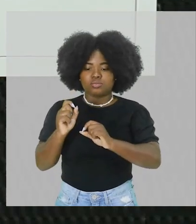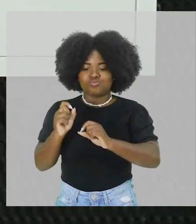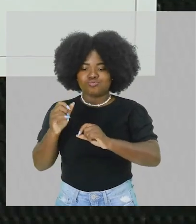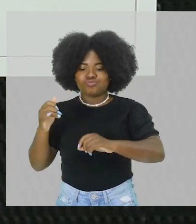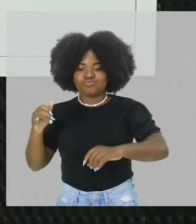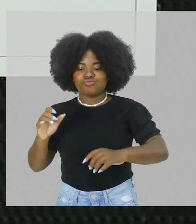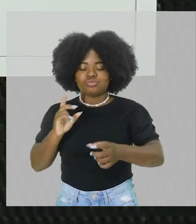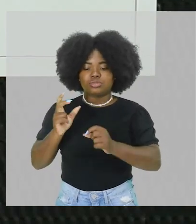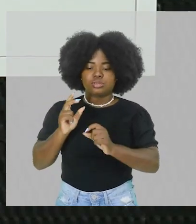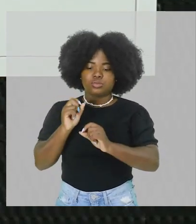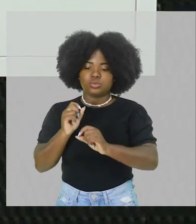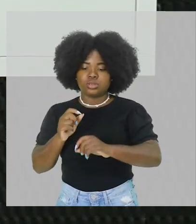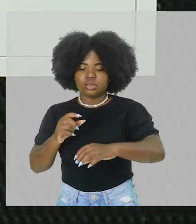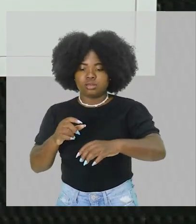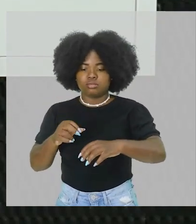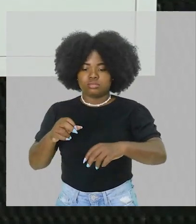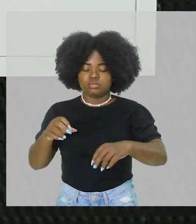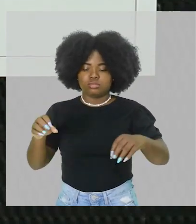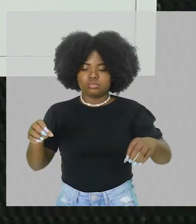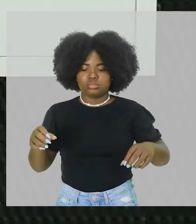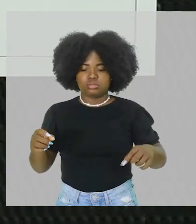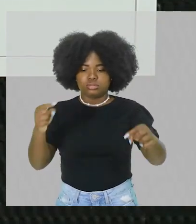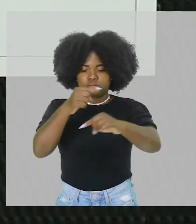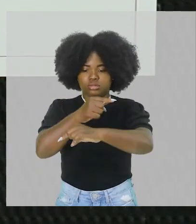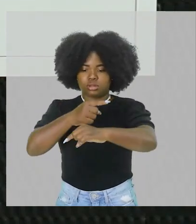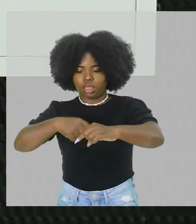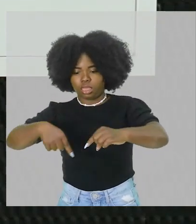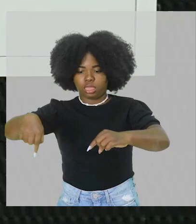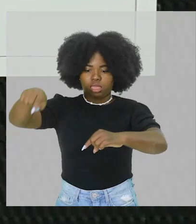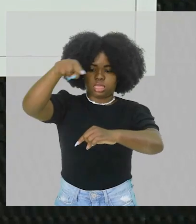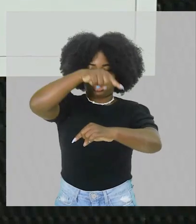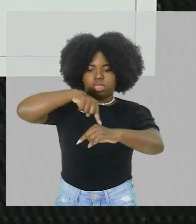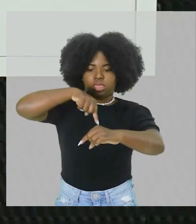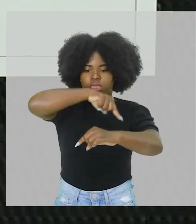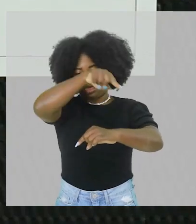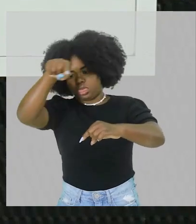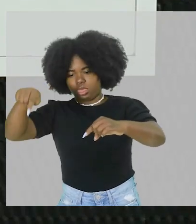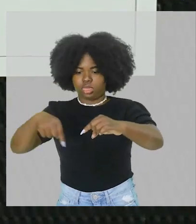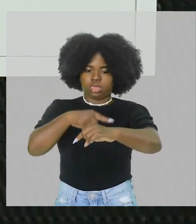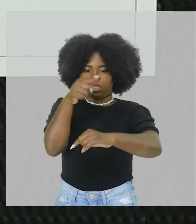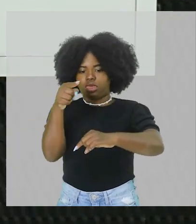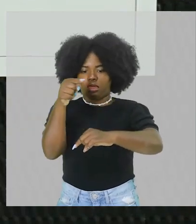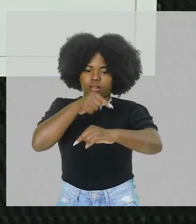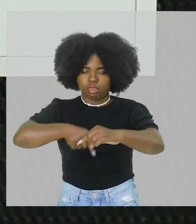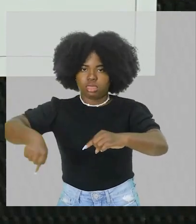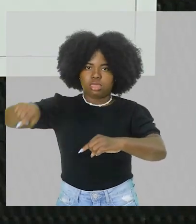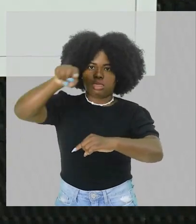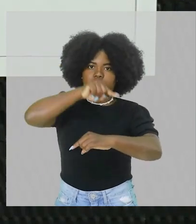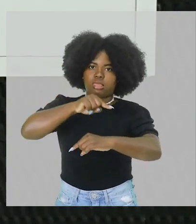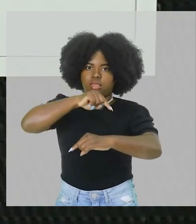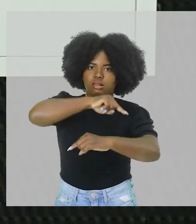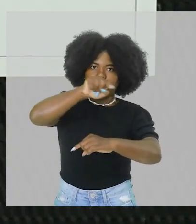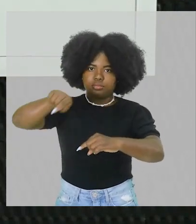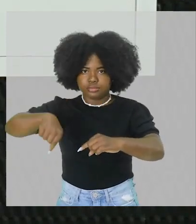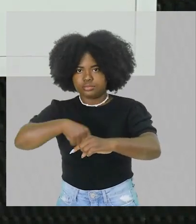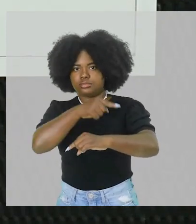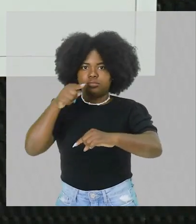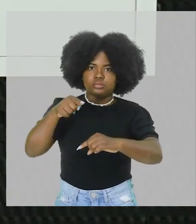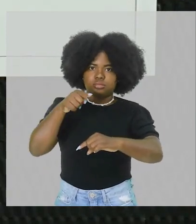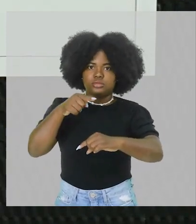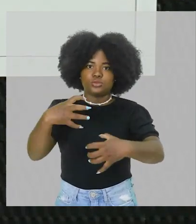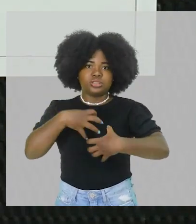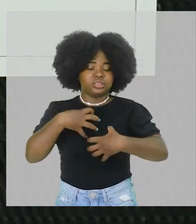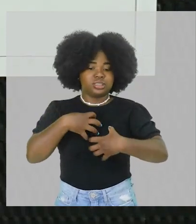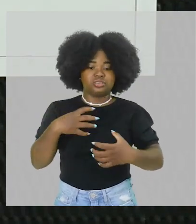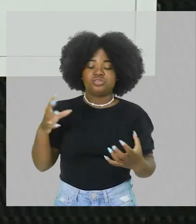oscilando de um lado para o outro. Certo? Isso é a corrente elétrica alternada, por isso que o nome é alternada, porque eles ficam alternando o seu sentido. Só que é muito